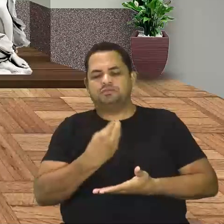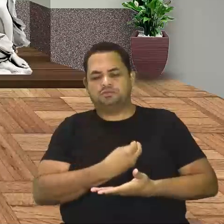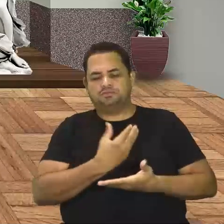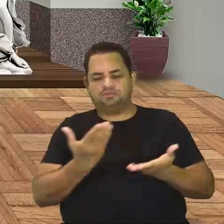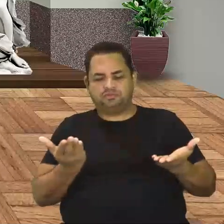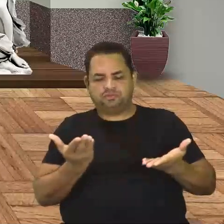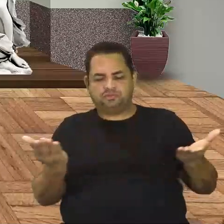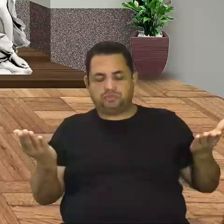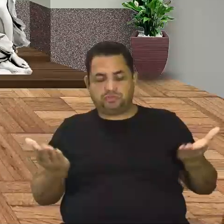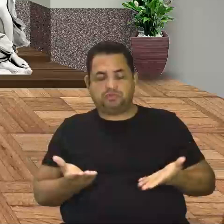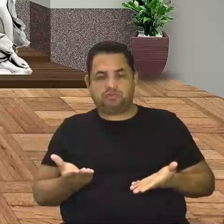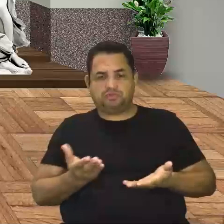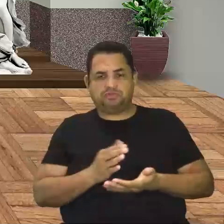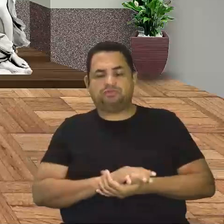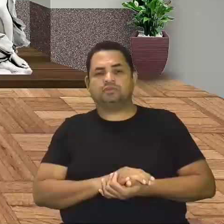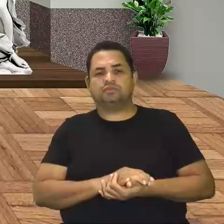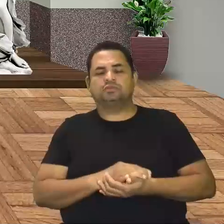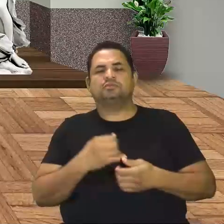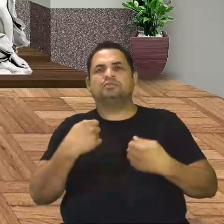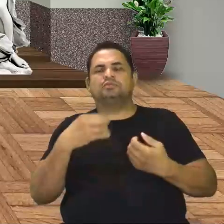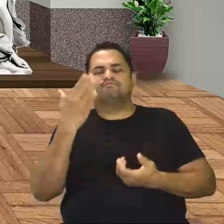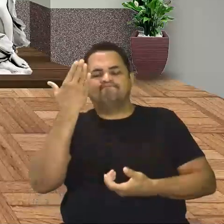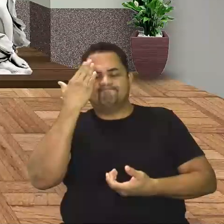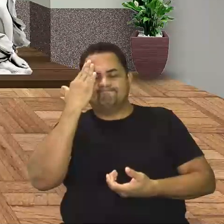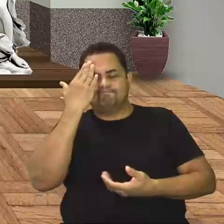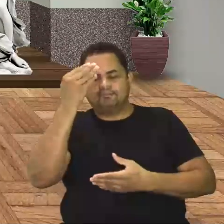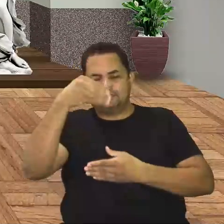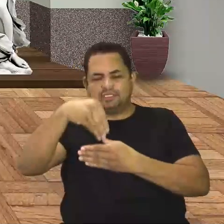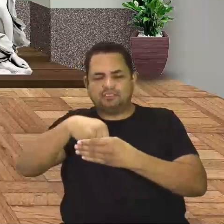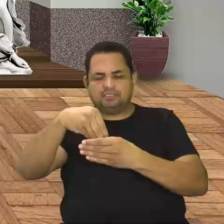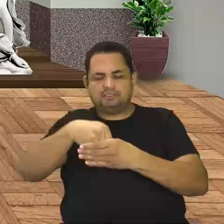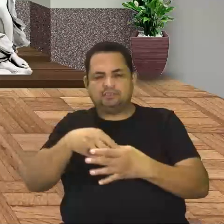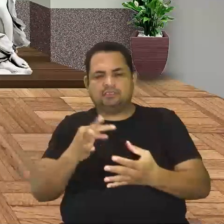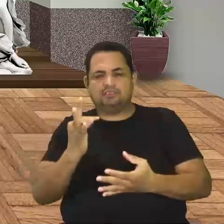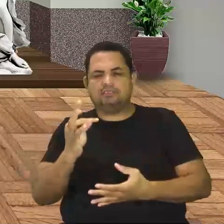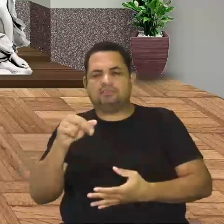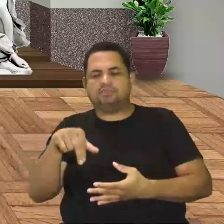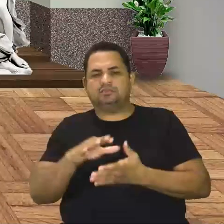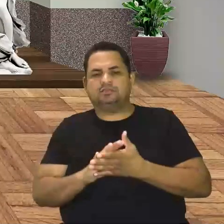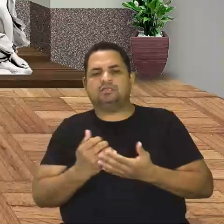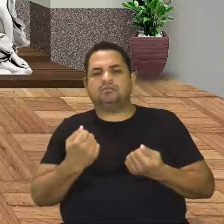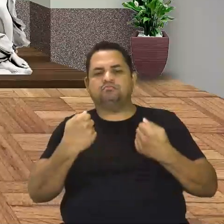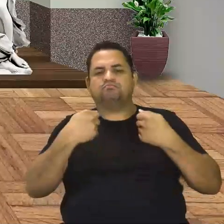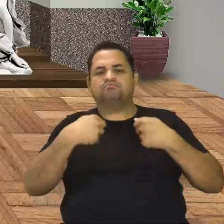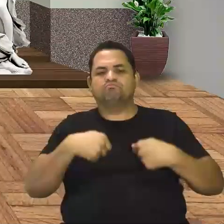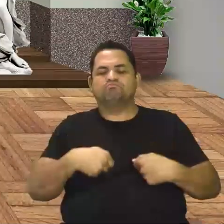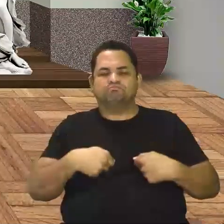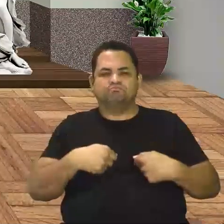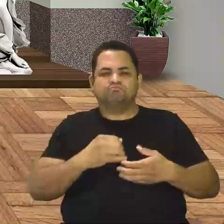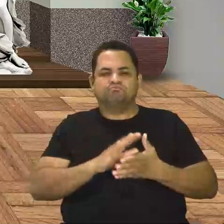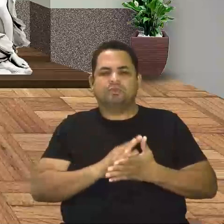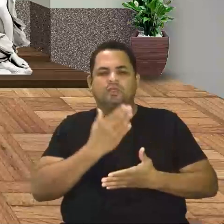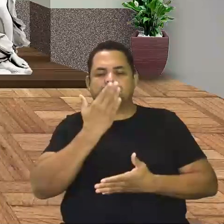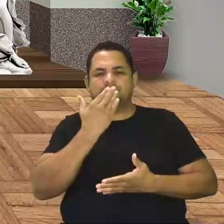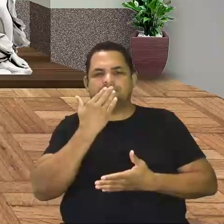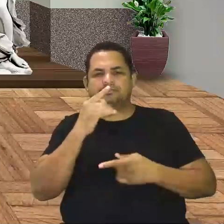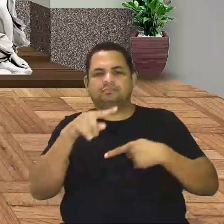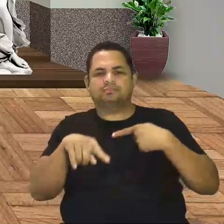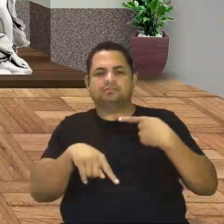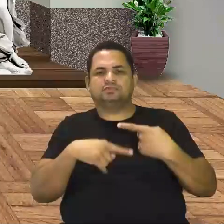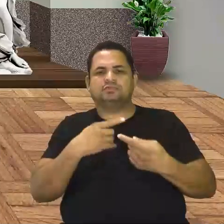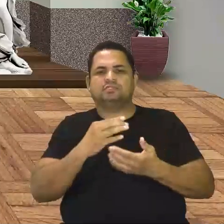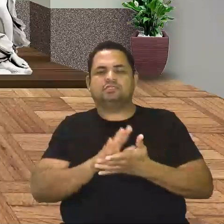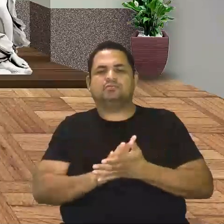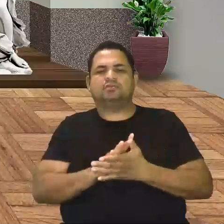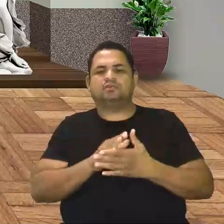período. Por isso que nós precisamos entender essa eleição de Tancredo Neves, a posse de José Sarney, depois a eleição direta de